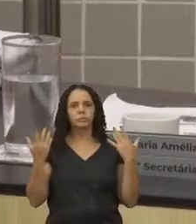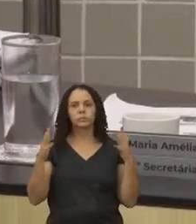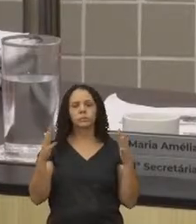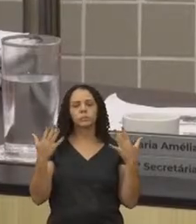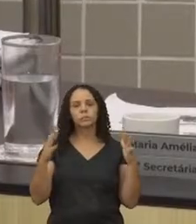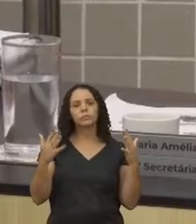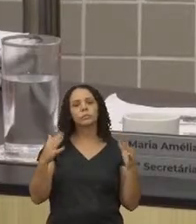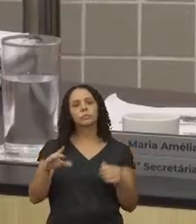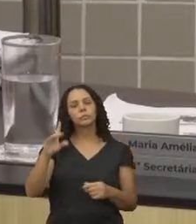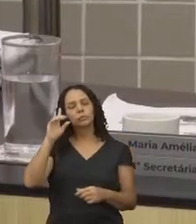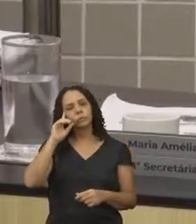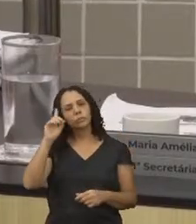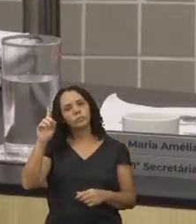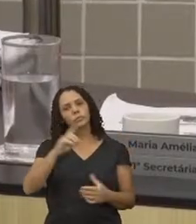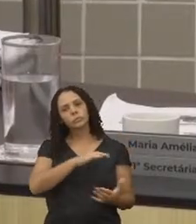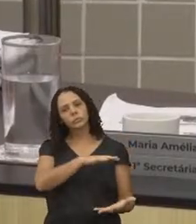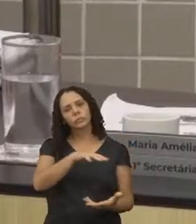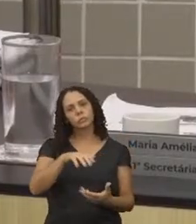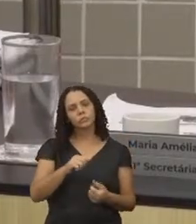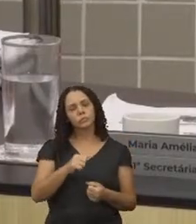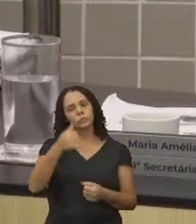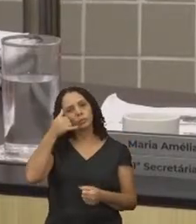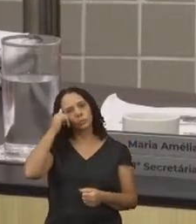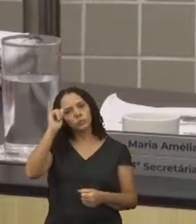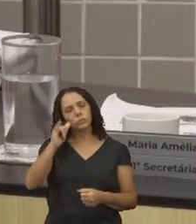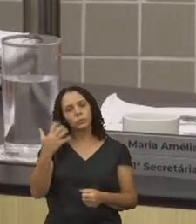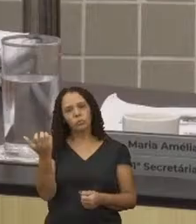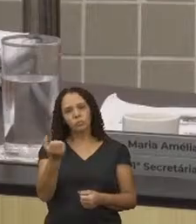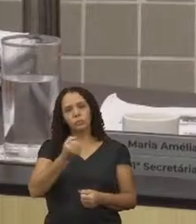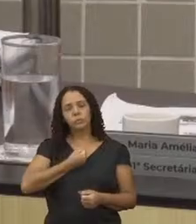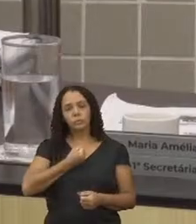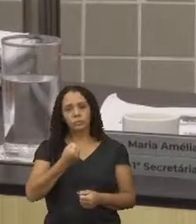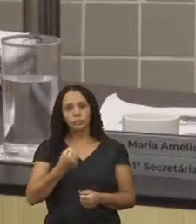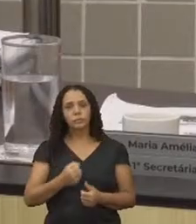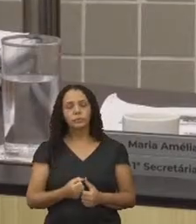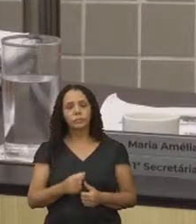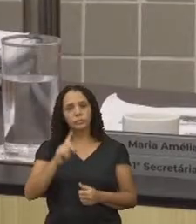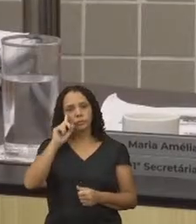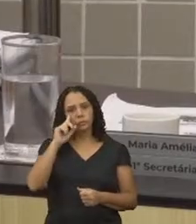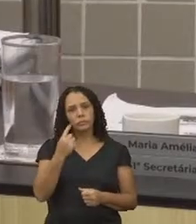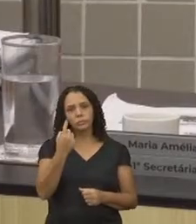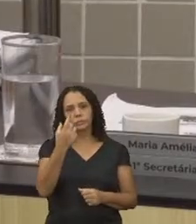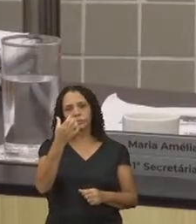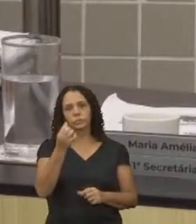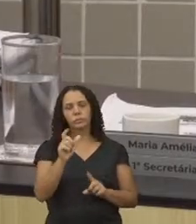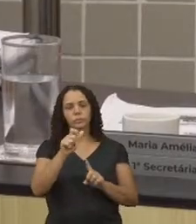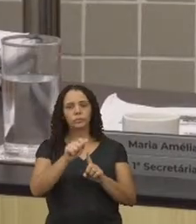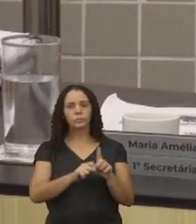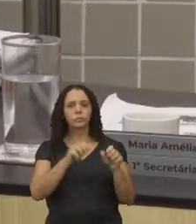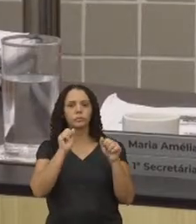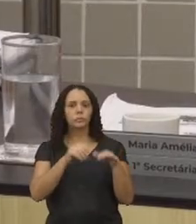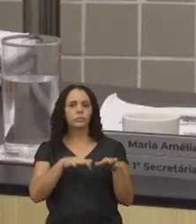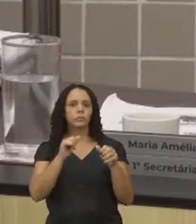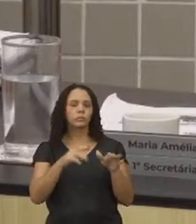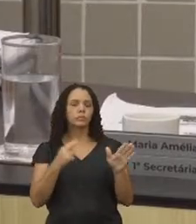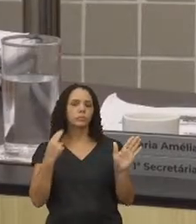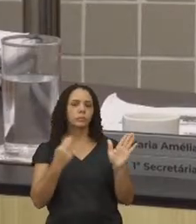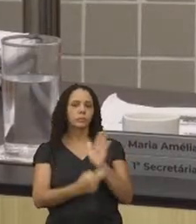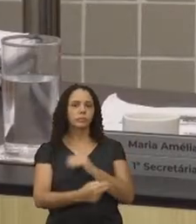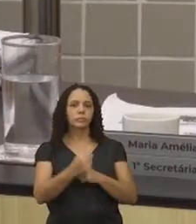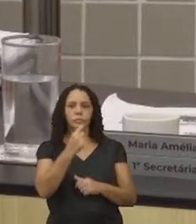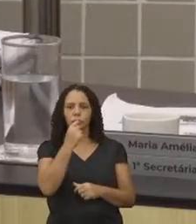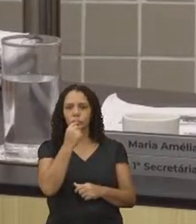transcurso do Dia Mundial da Prevenção ao Suicídio, 10 de setembro, autoria Neto